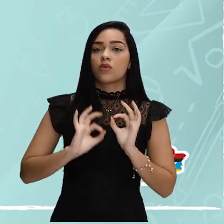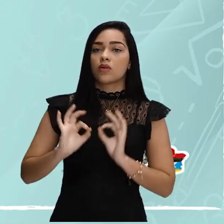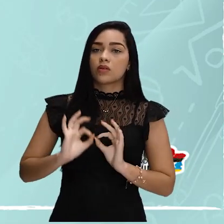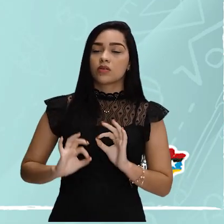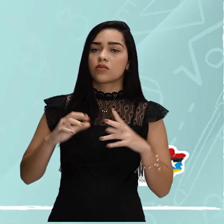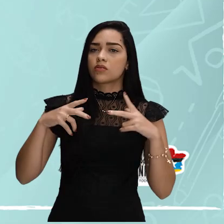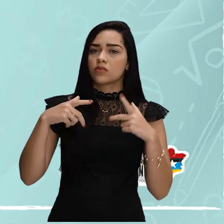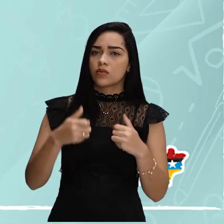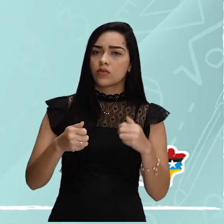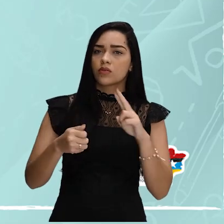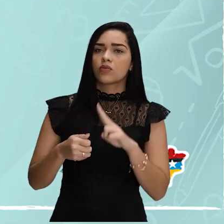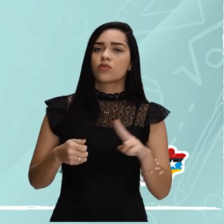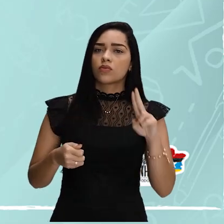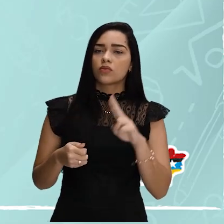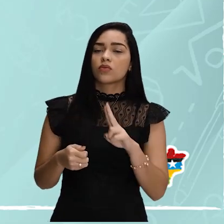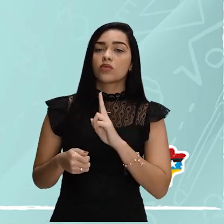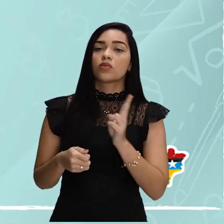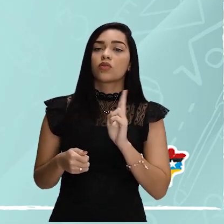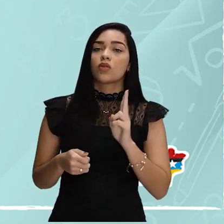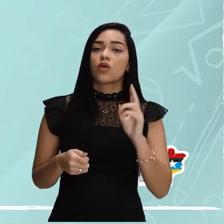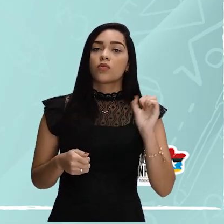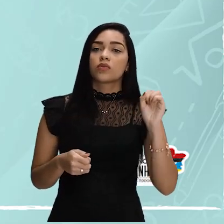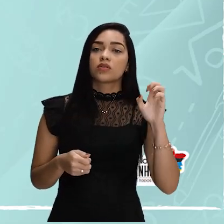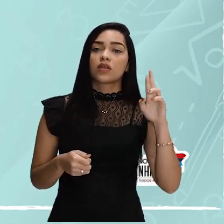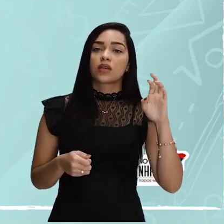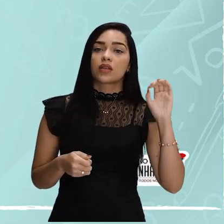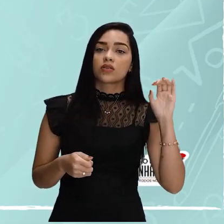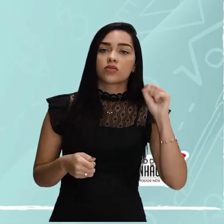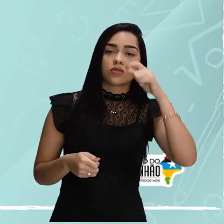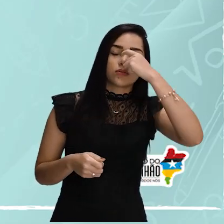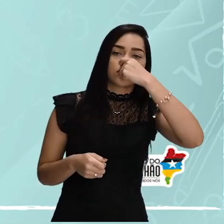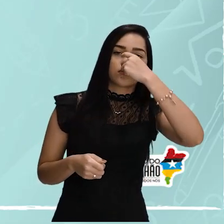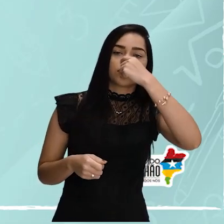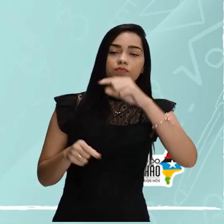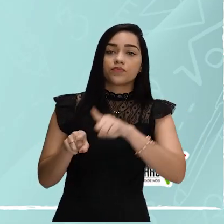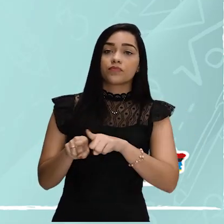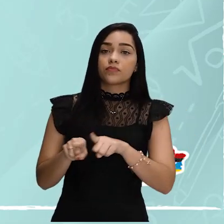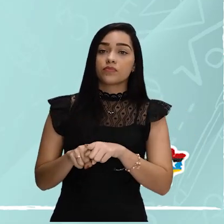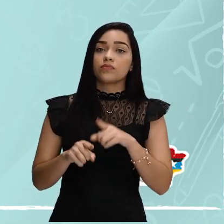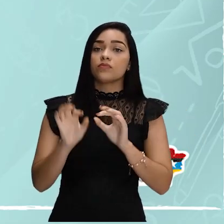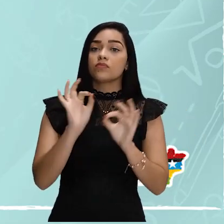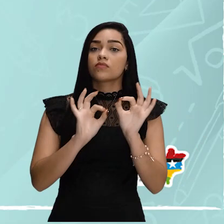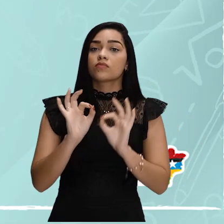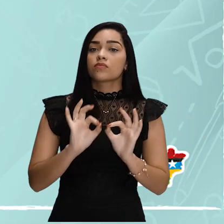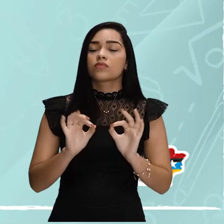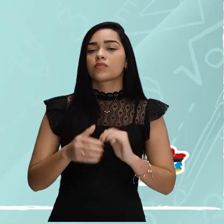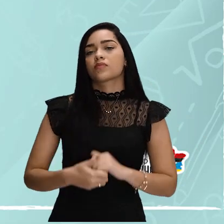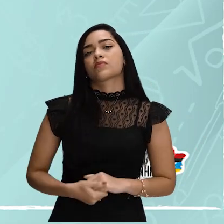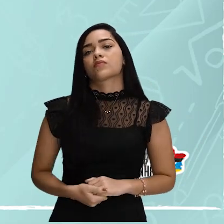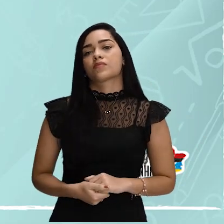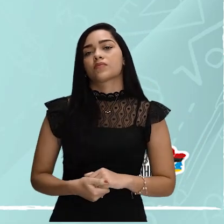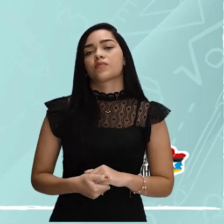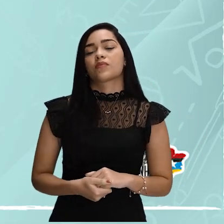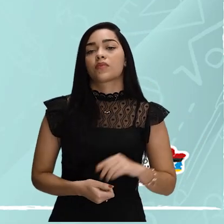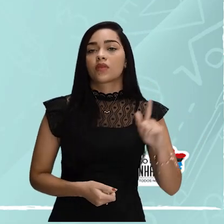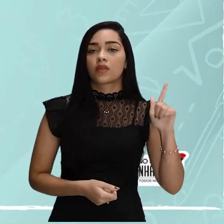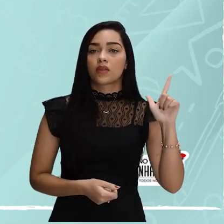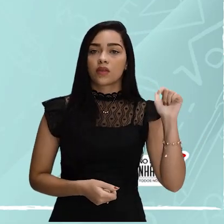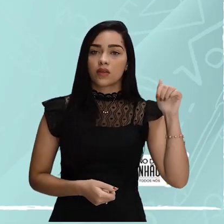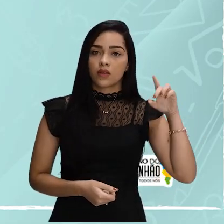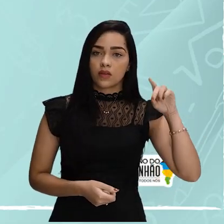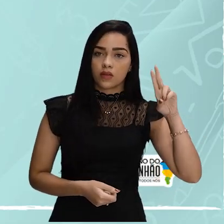Essas substâncias úteis ao organismo são chamadas de secreções. Essas glândulas são classificadas em